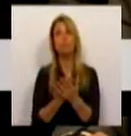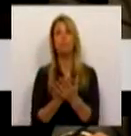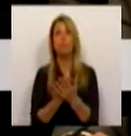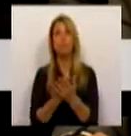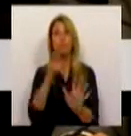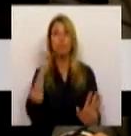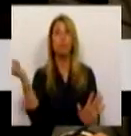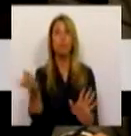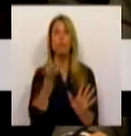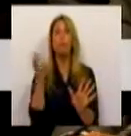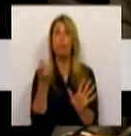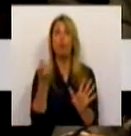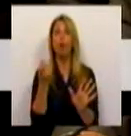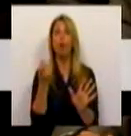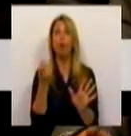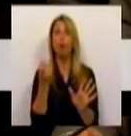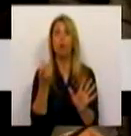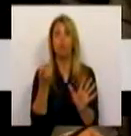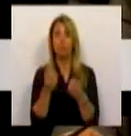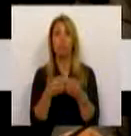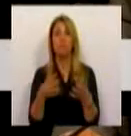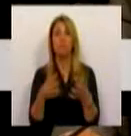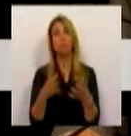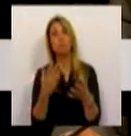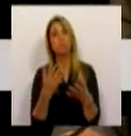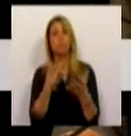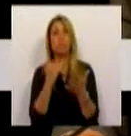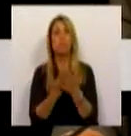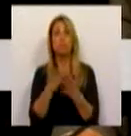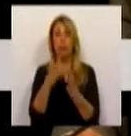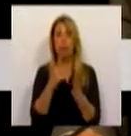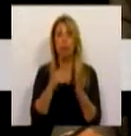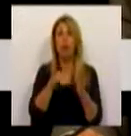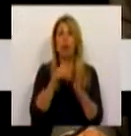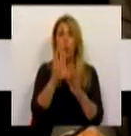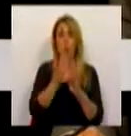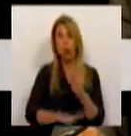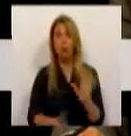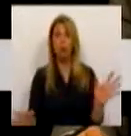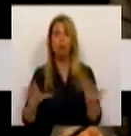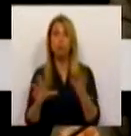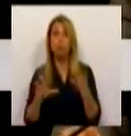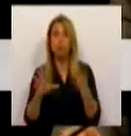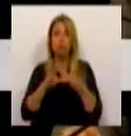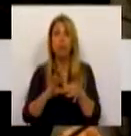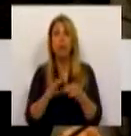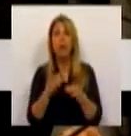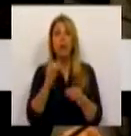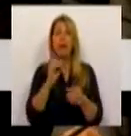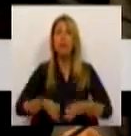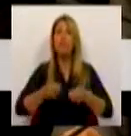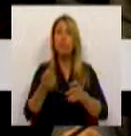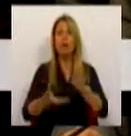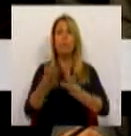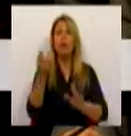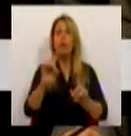da procura, permita criar as condições adequadas para mais investimento e, evidentemente, não apenas investimento